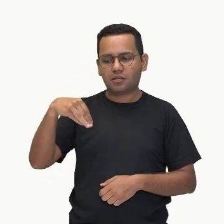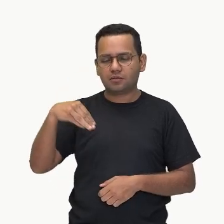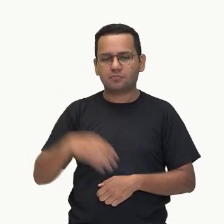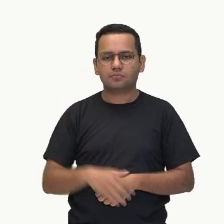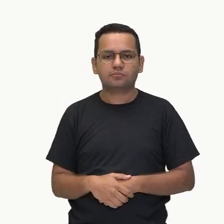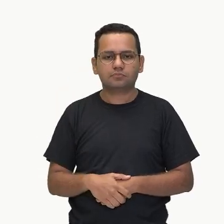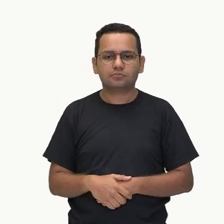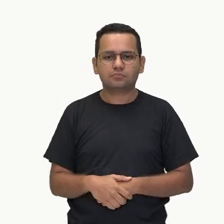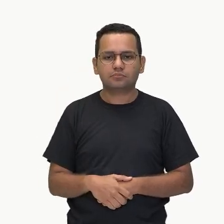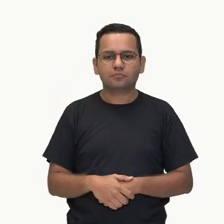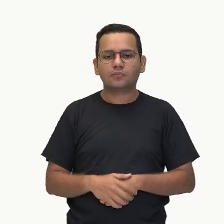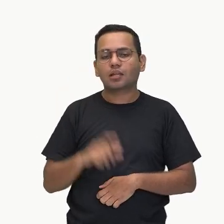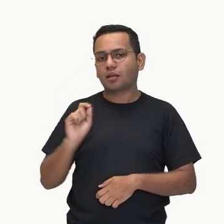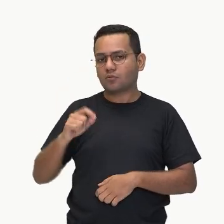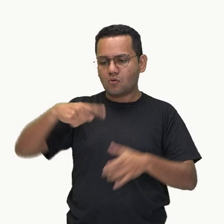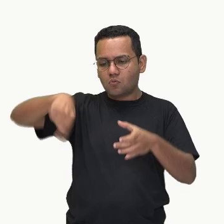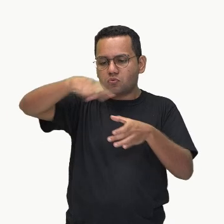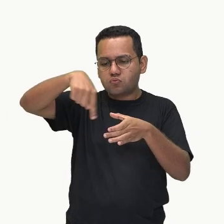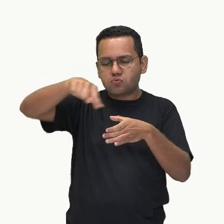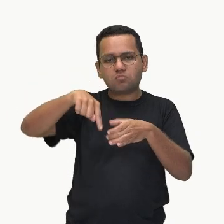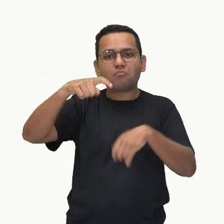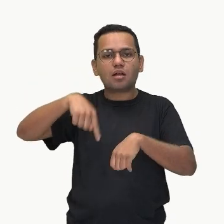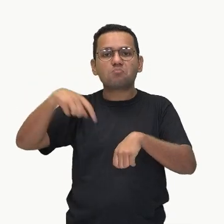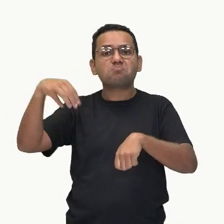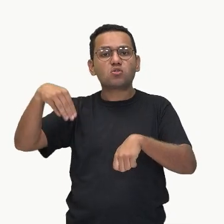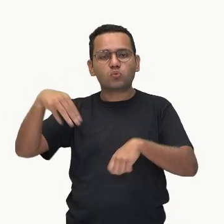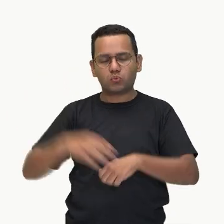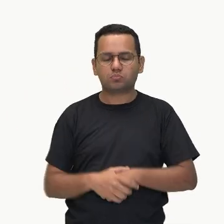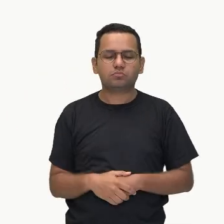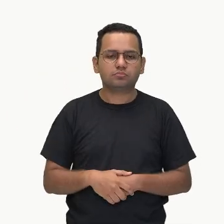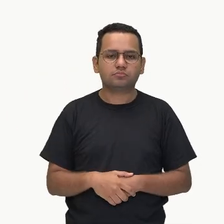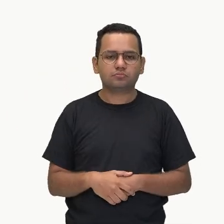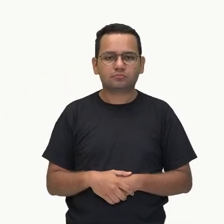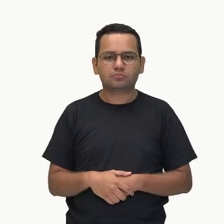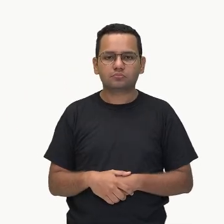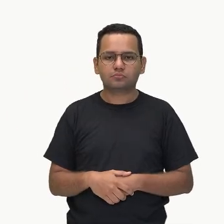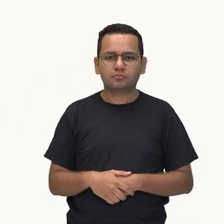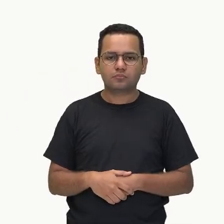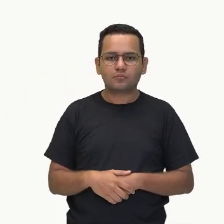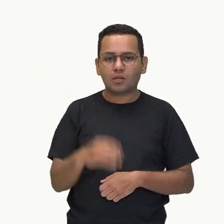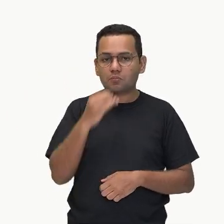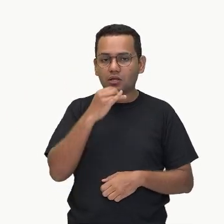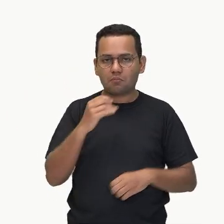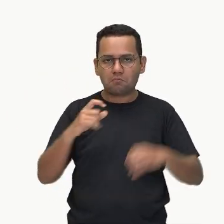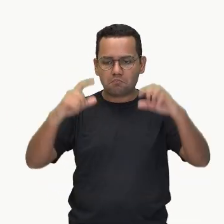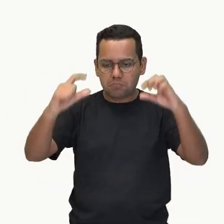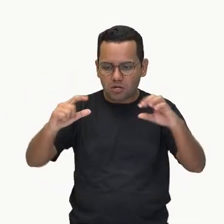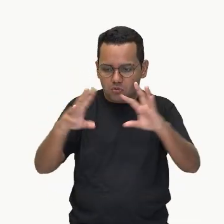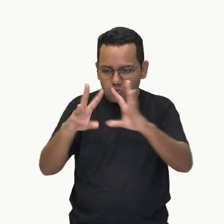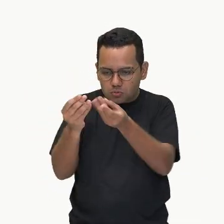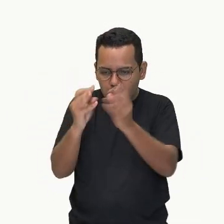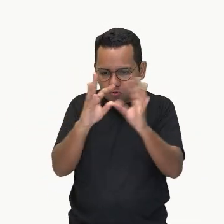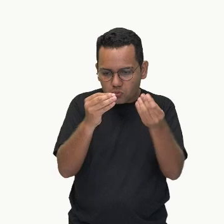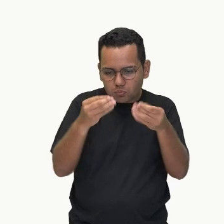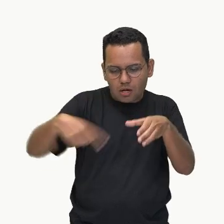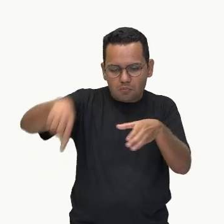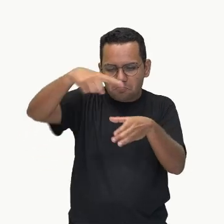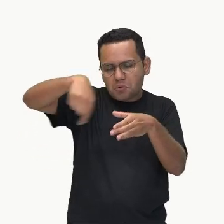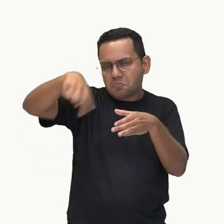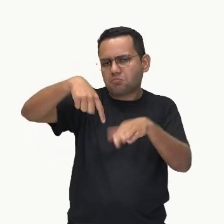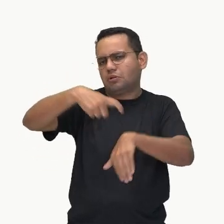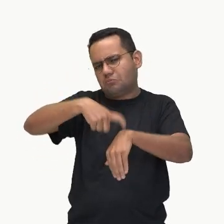por minuto, certo? E aí essa amostra vai ser girada durante um tempo, tudo aquilo que for